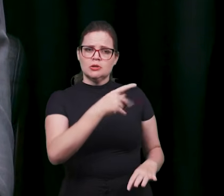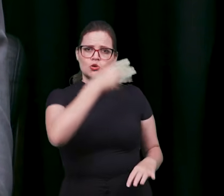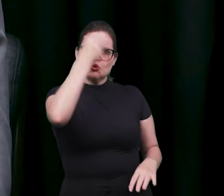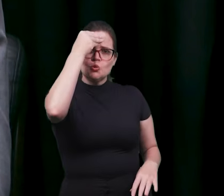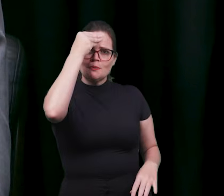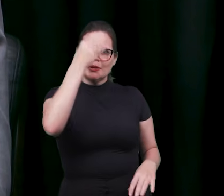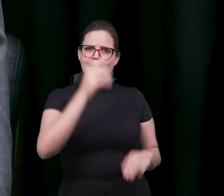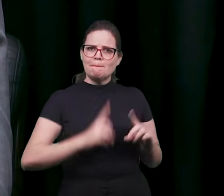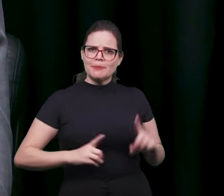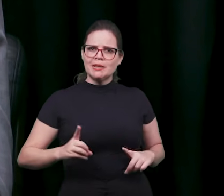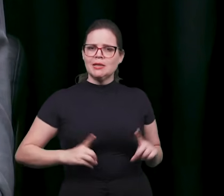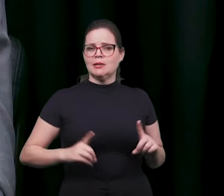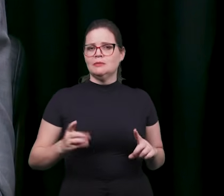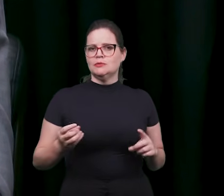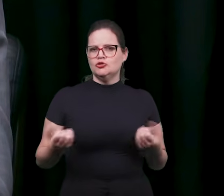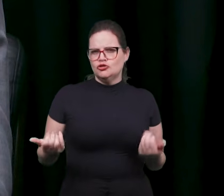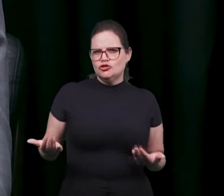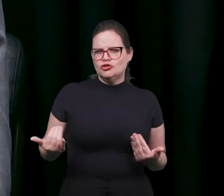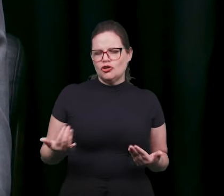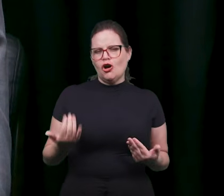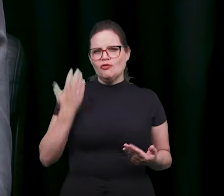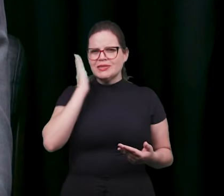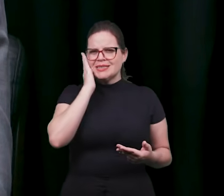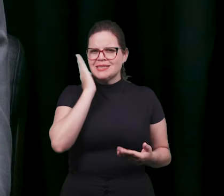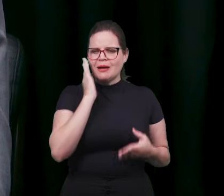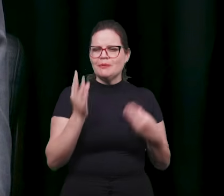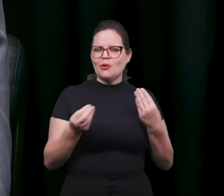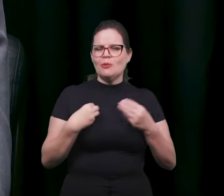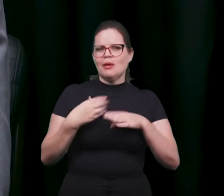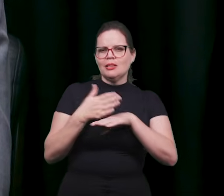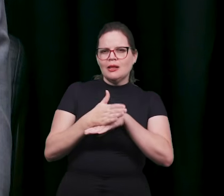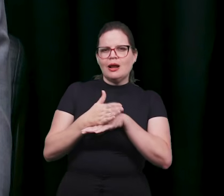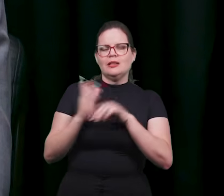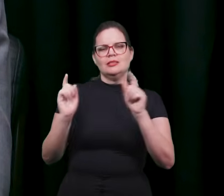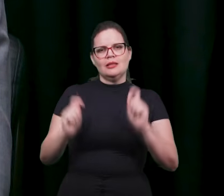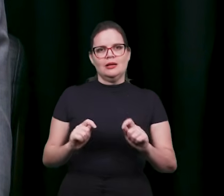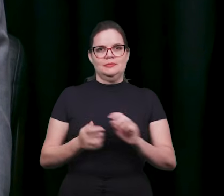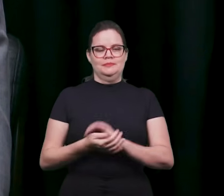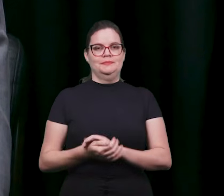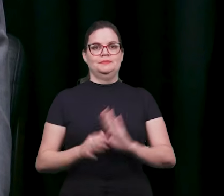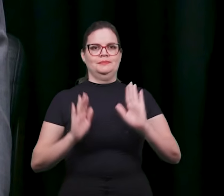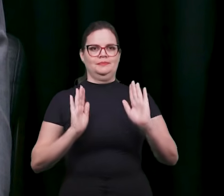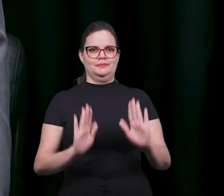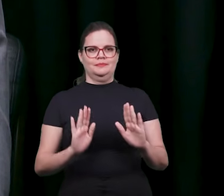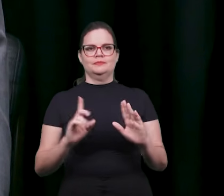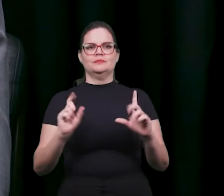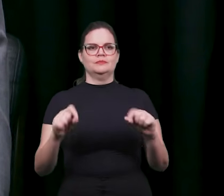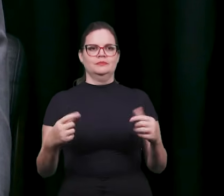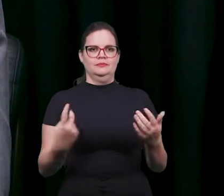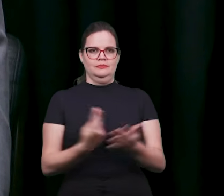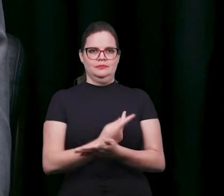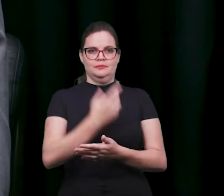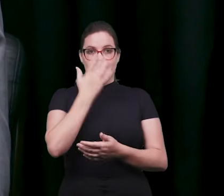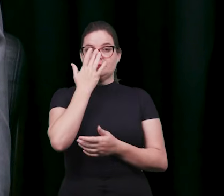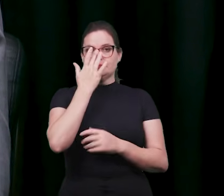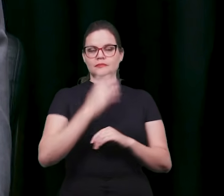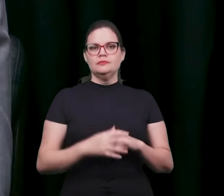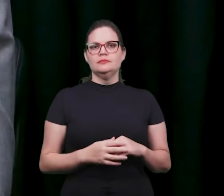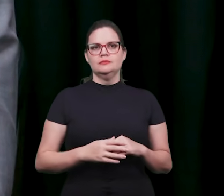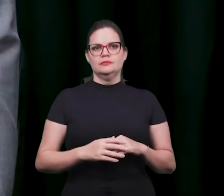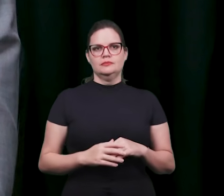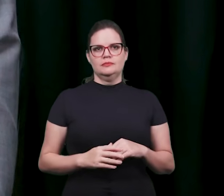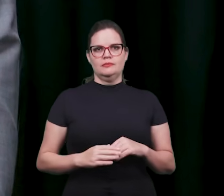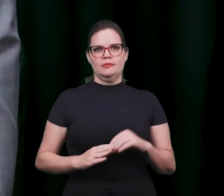um primo, alguém até mais novo, talvez tenha mais acesso à tecnologia. Mas o que acontece?